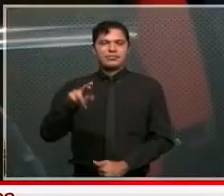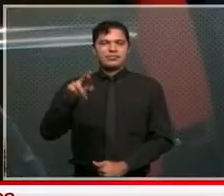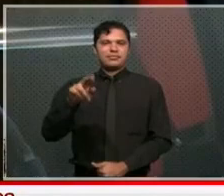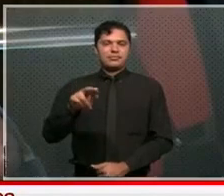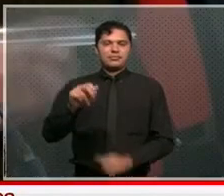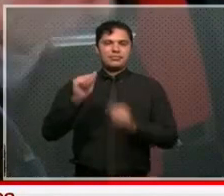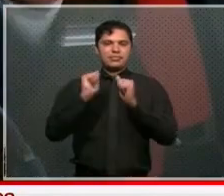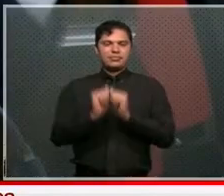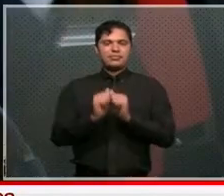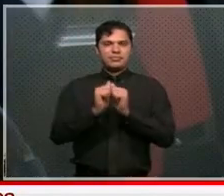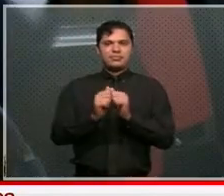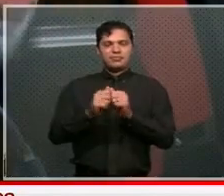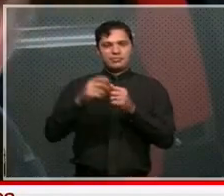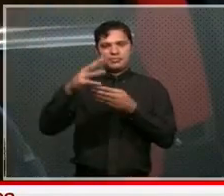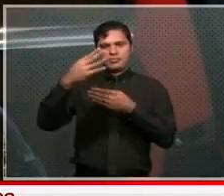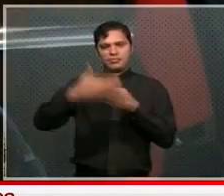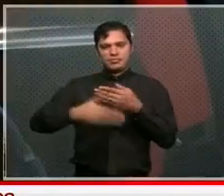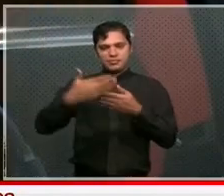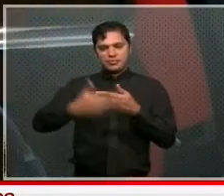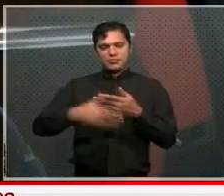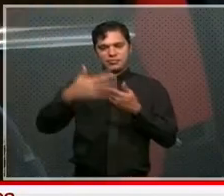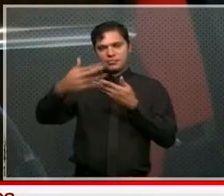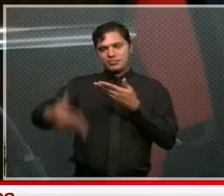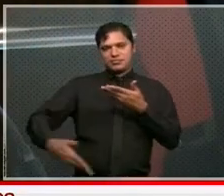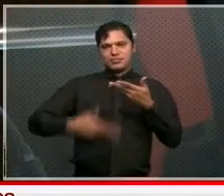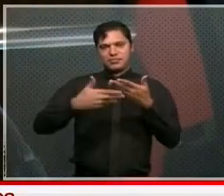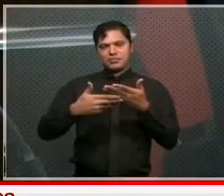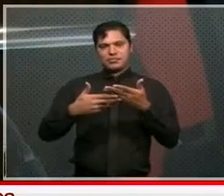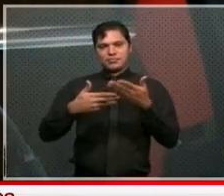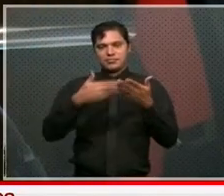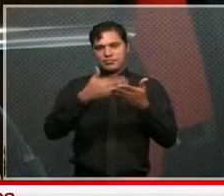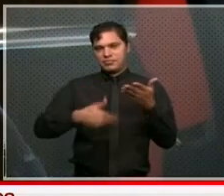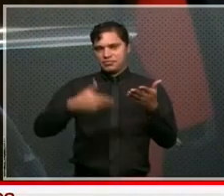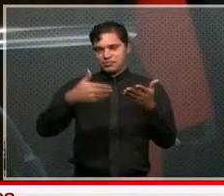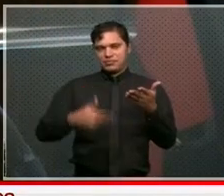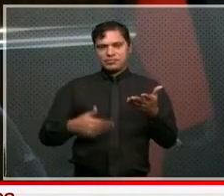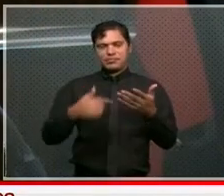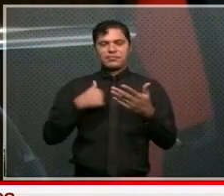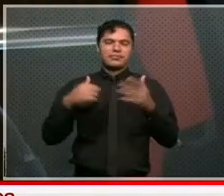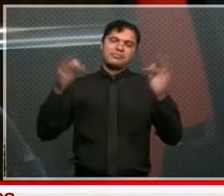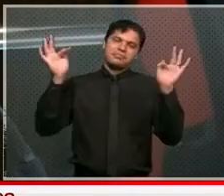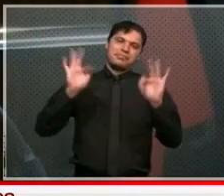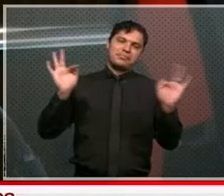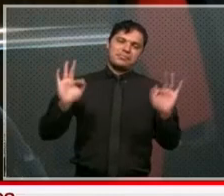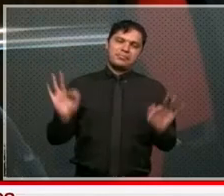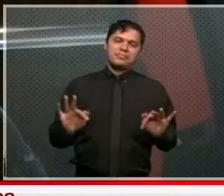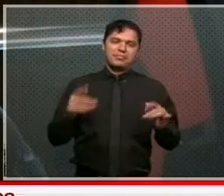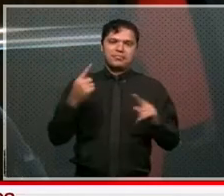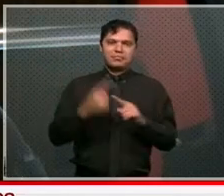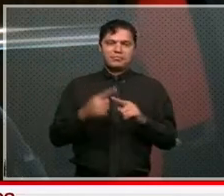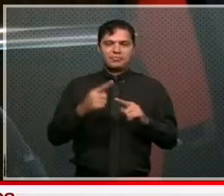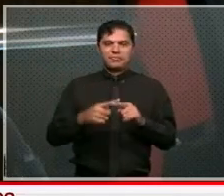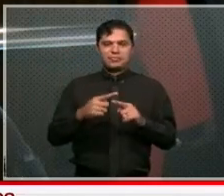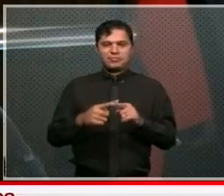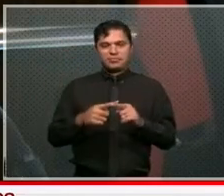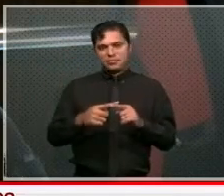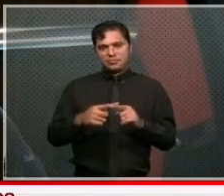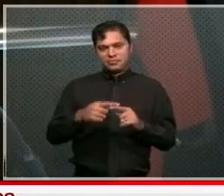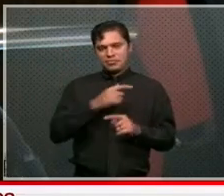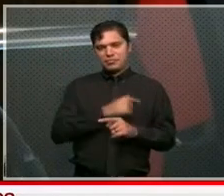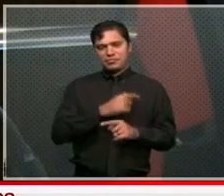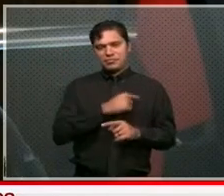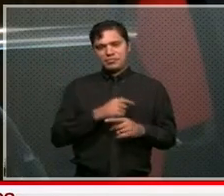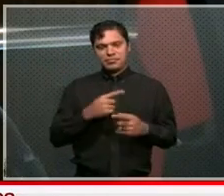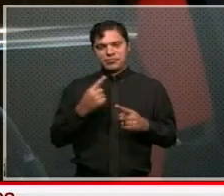brindar com a cópia deste seu pronunciamento Até porque eu estou coordenando